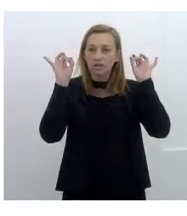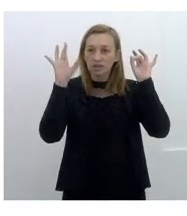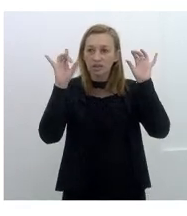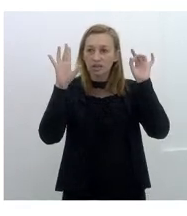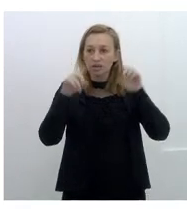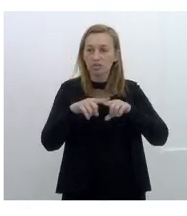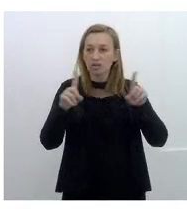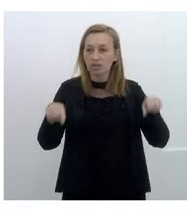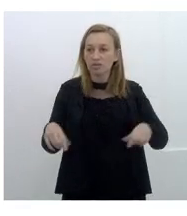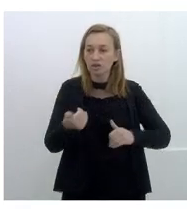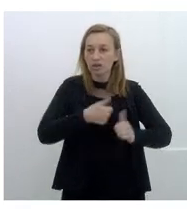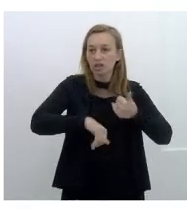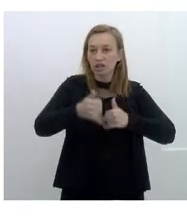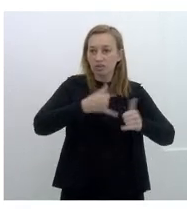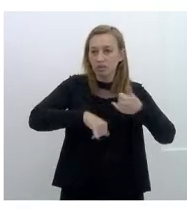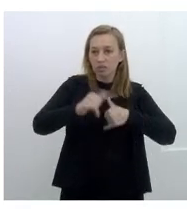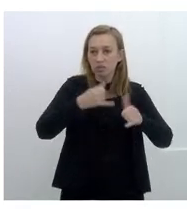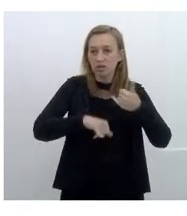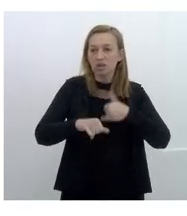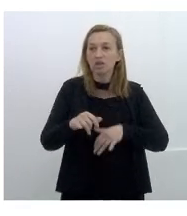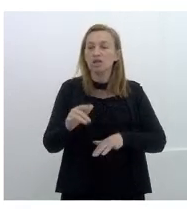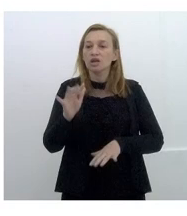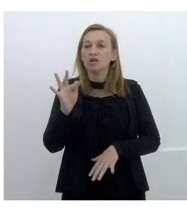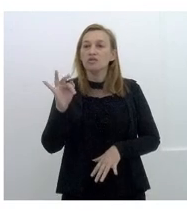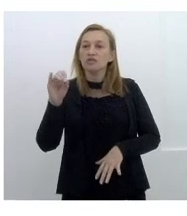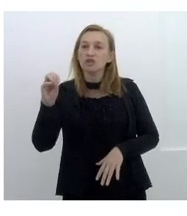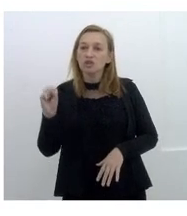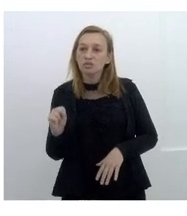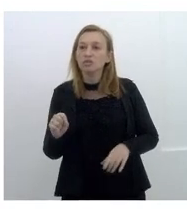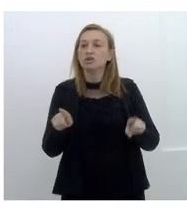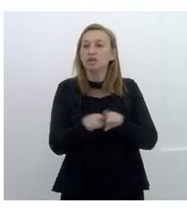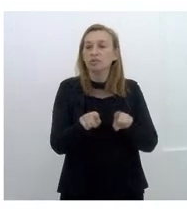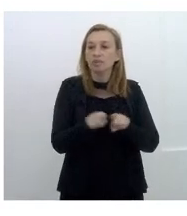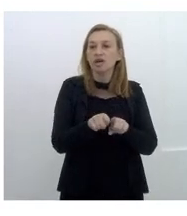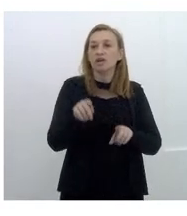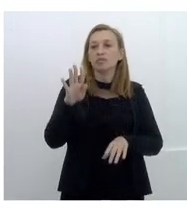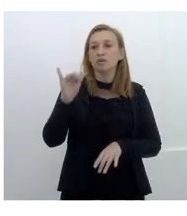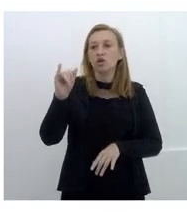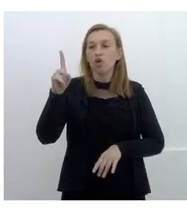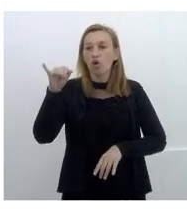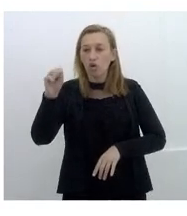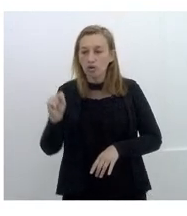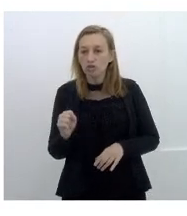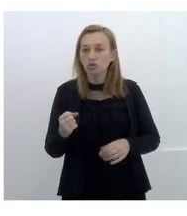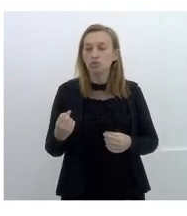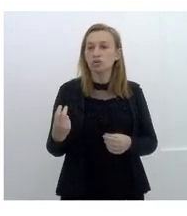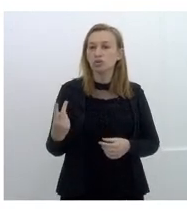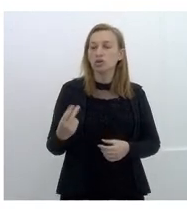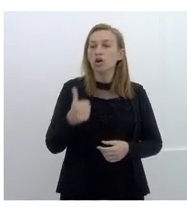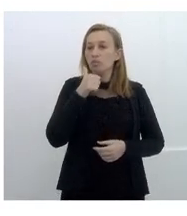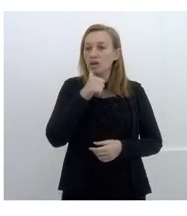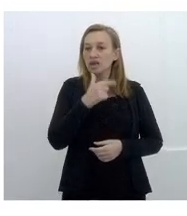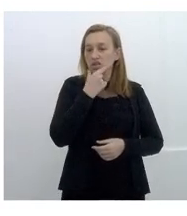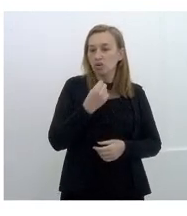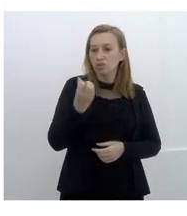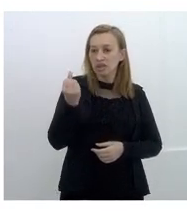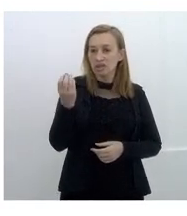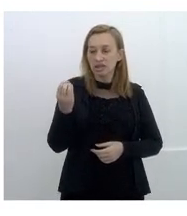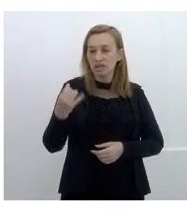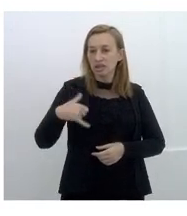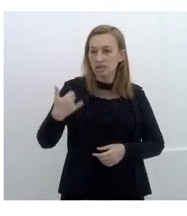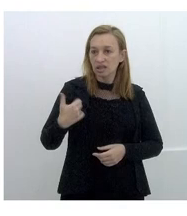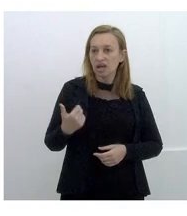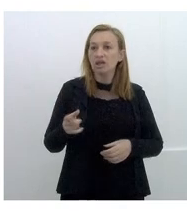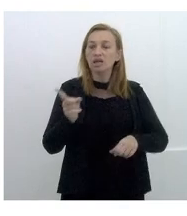a agentes químicos físicos e biológicos sendo previsto uma idade mínima para ambos os sexos de 60 anos